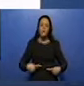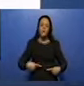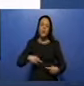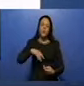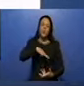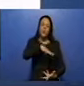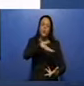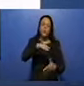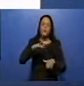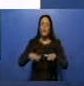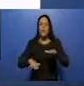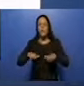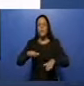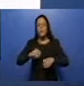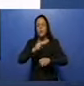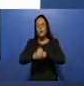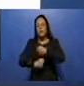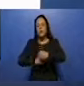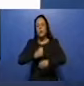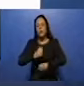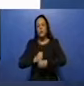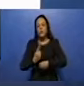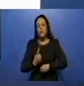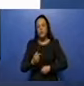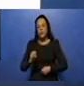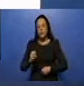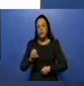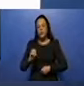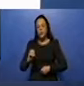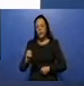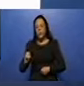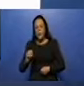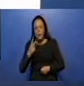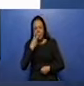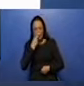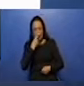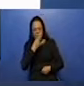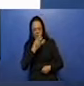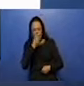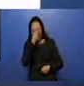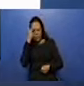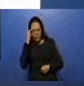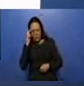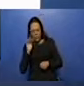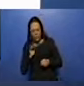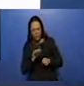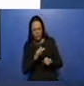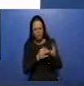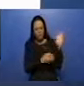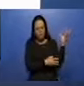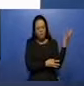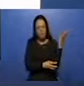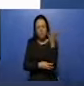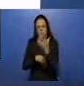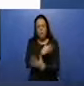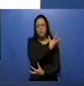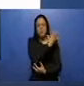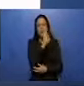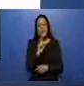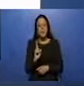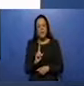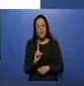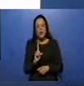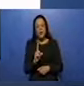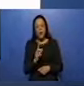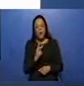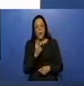inicialmente parecera aos colonizadores uma região selvagem, transformara-se numa espécie de lar